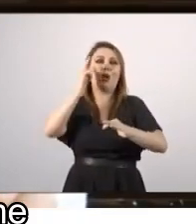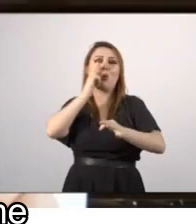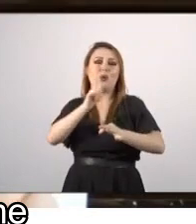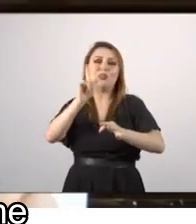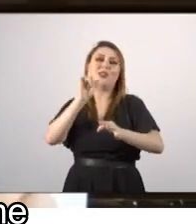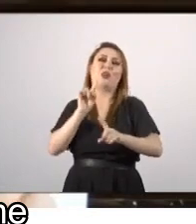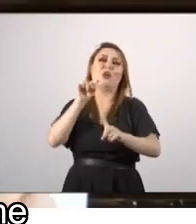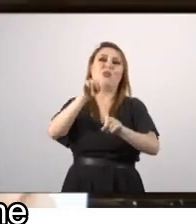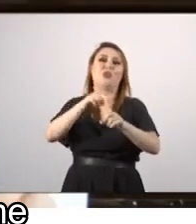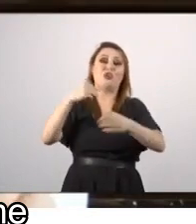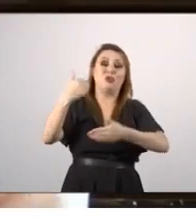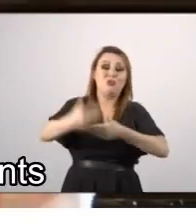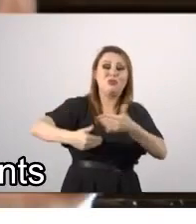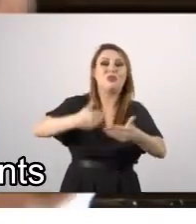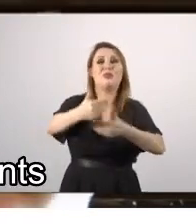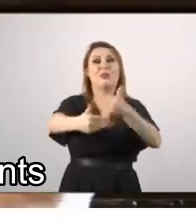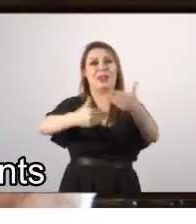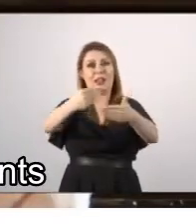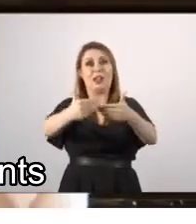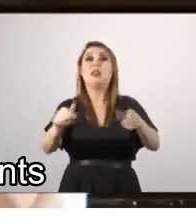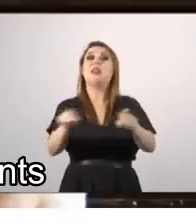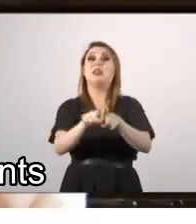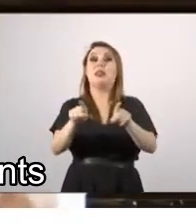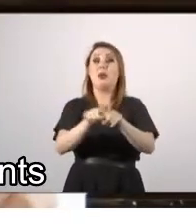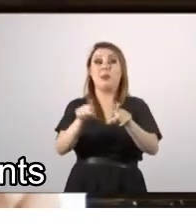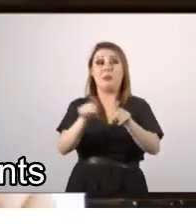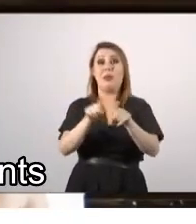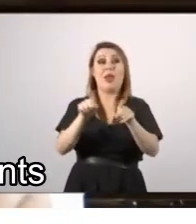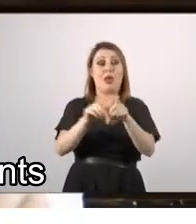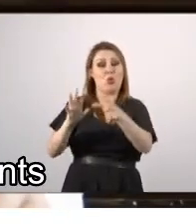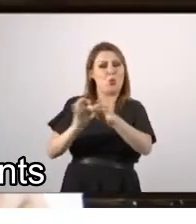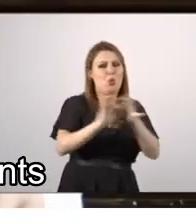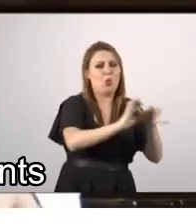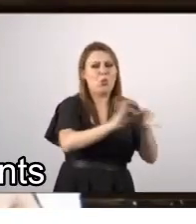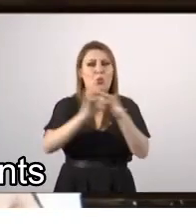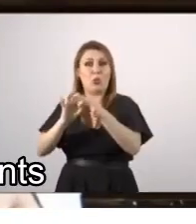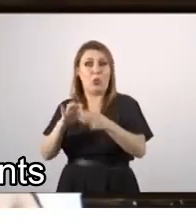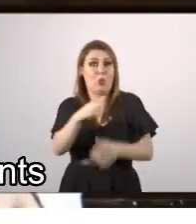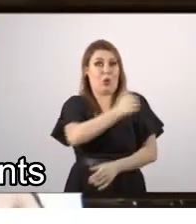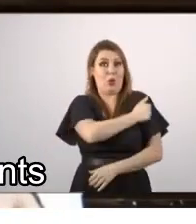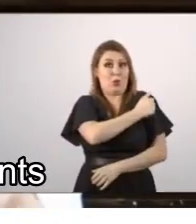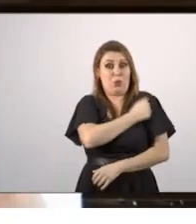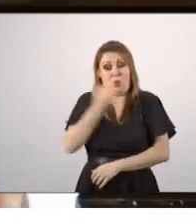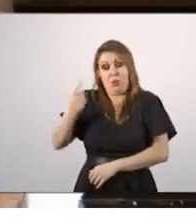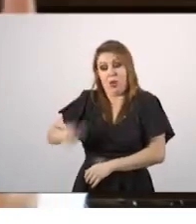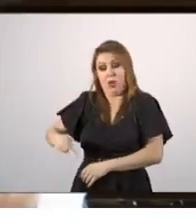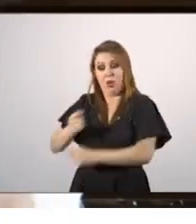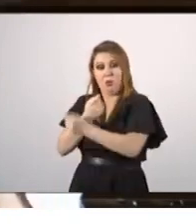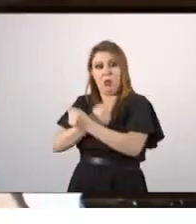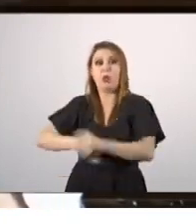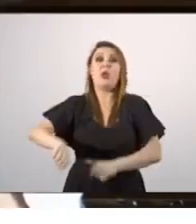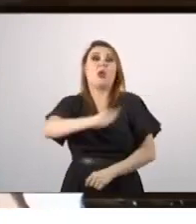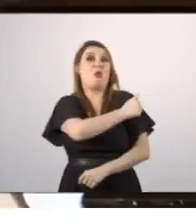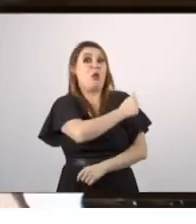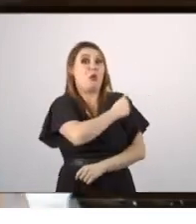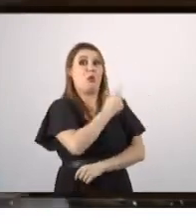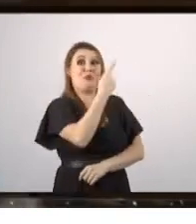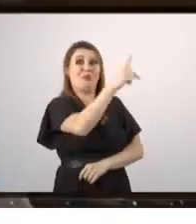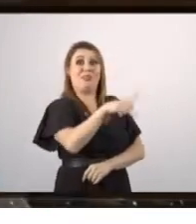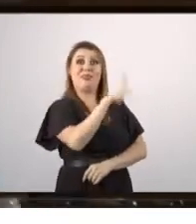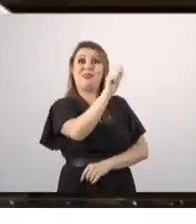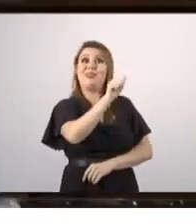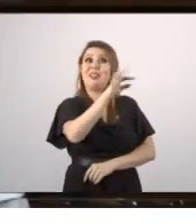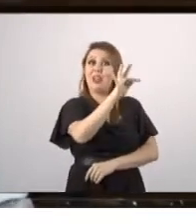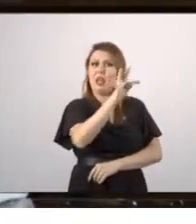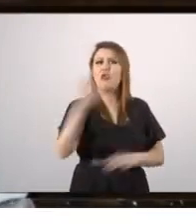ao mesmo tempo, a contribuição recíproca que alunos de lá e alunos de cá, encontrando-se,